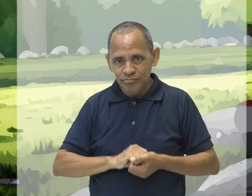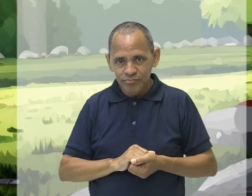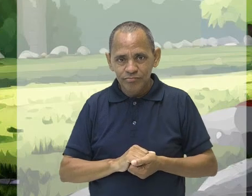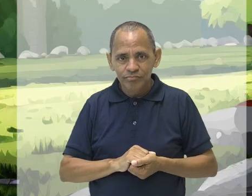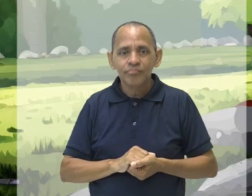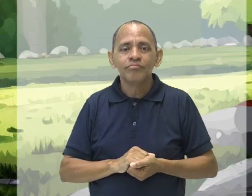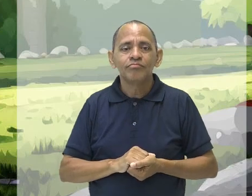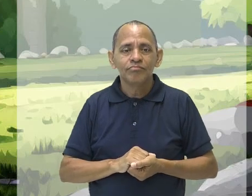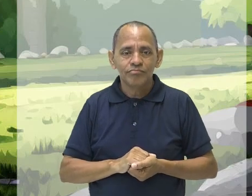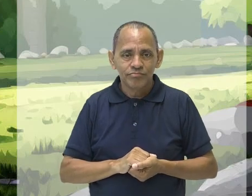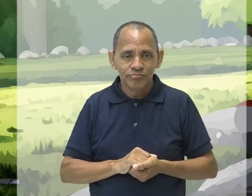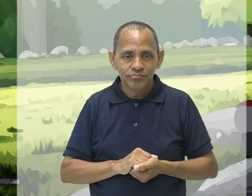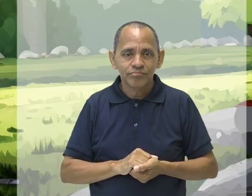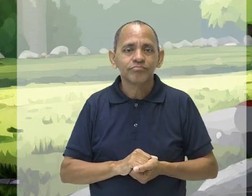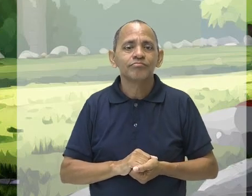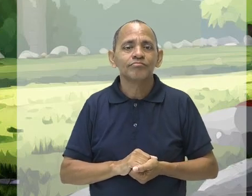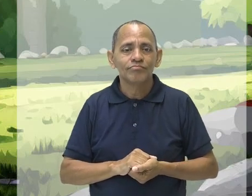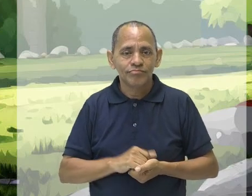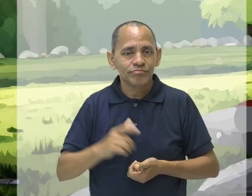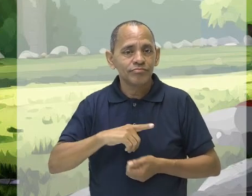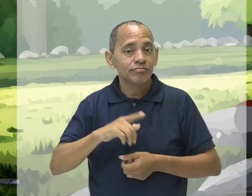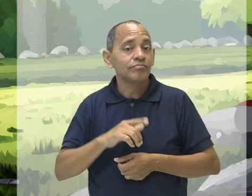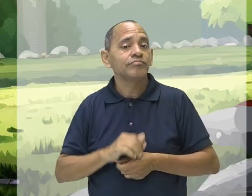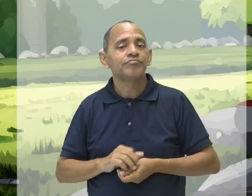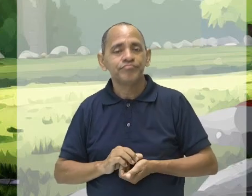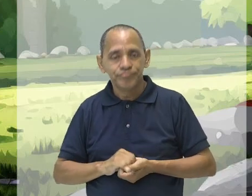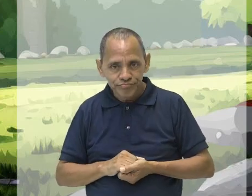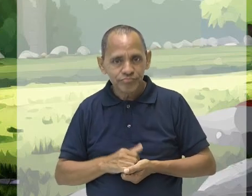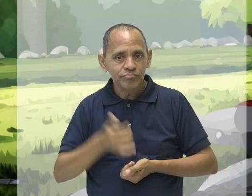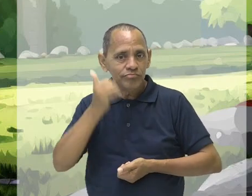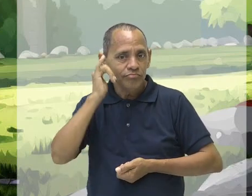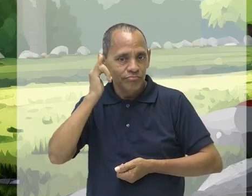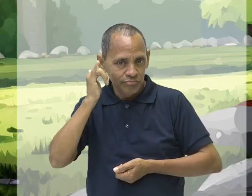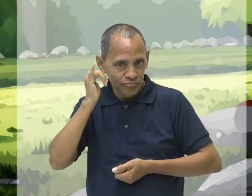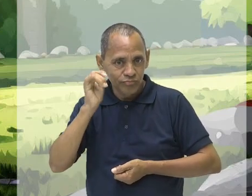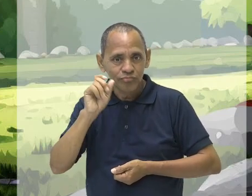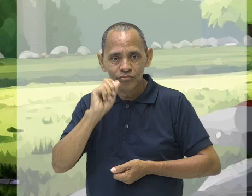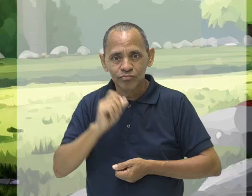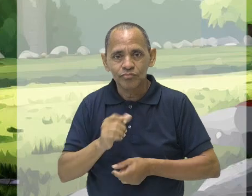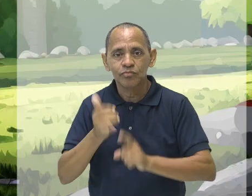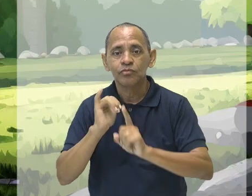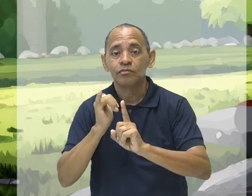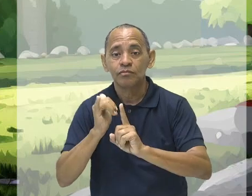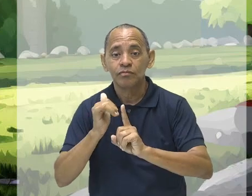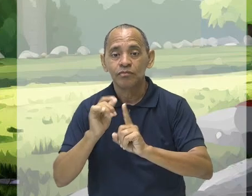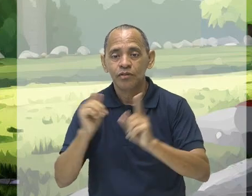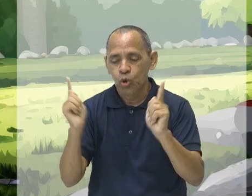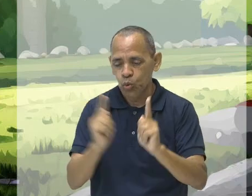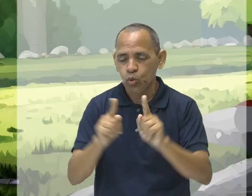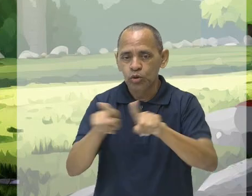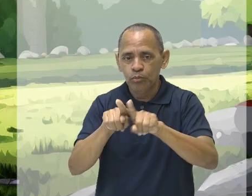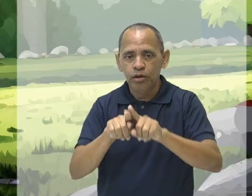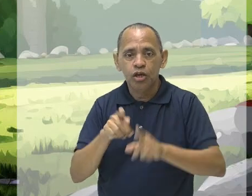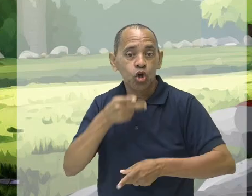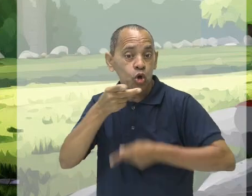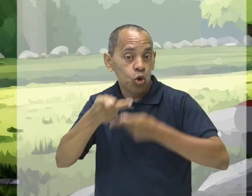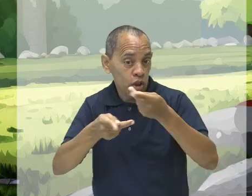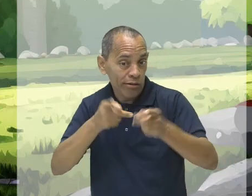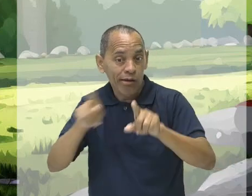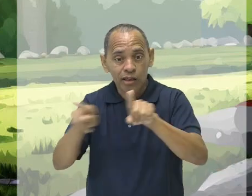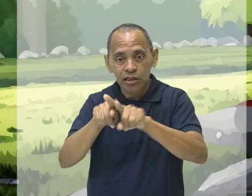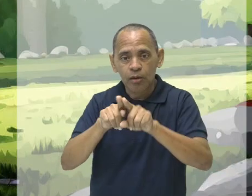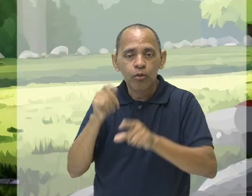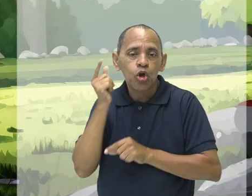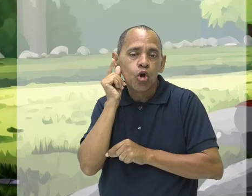gênero literário que possui narrativa curta. Tem sua origem na necessidade humana de contar e ouvir histórias. Olha